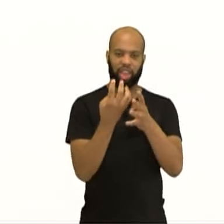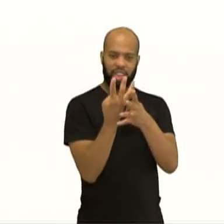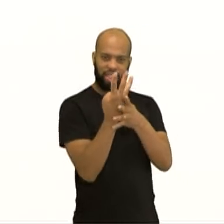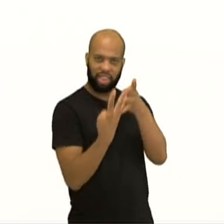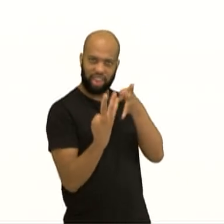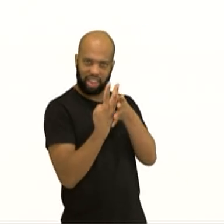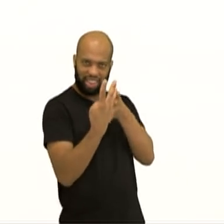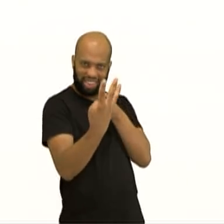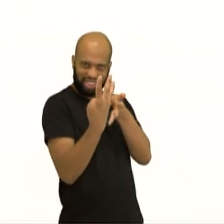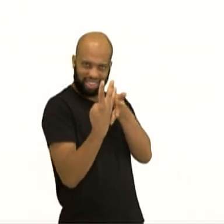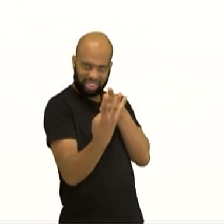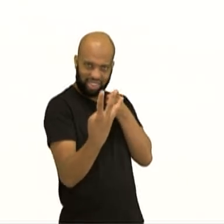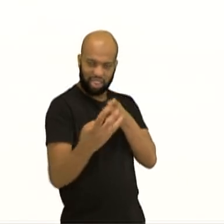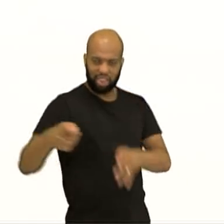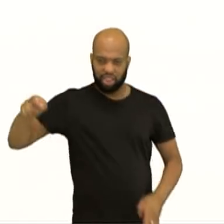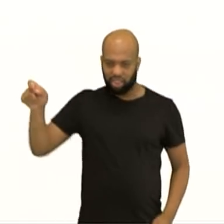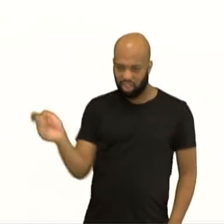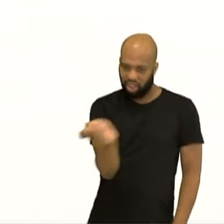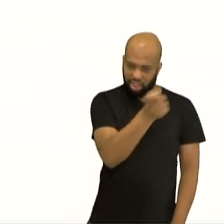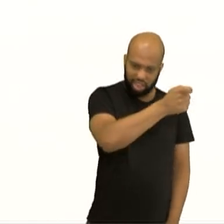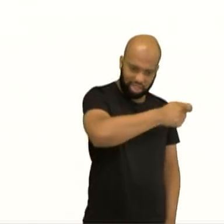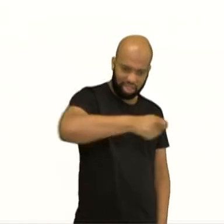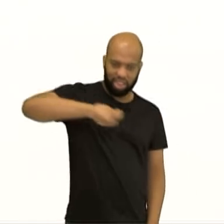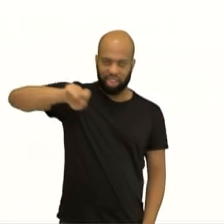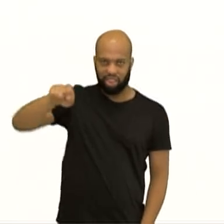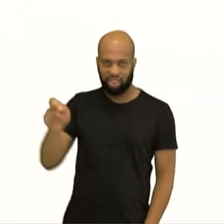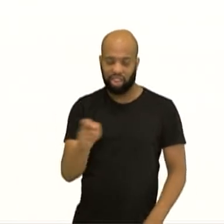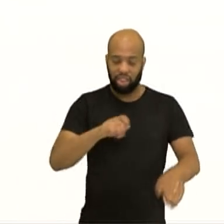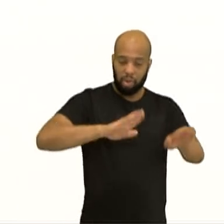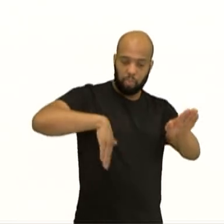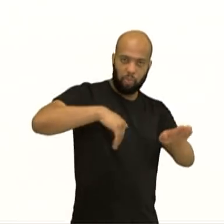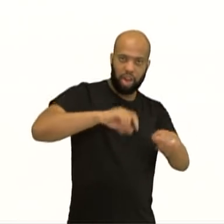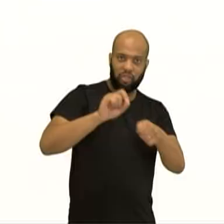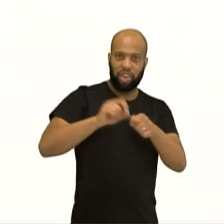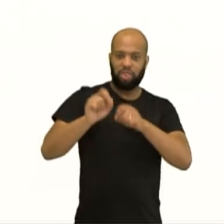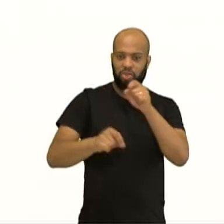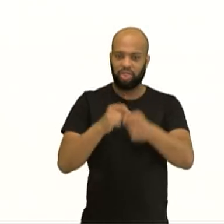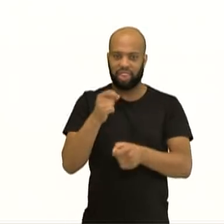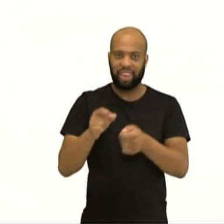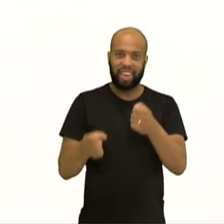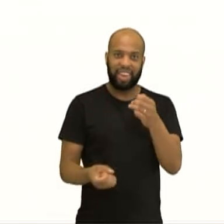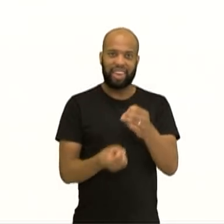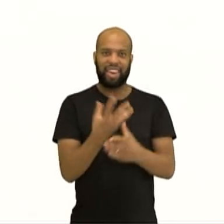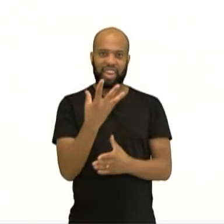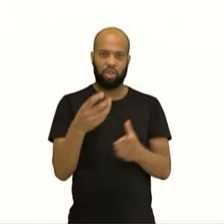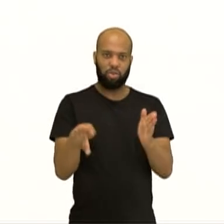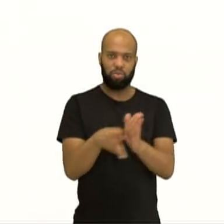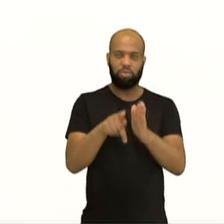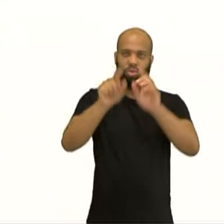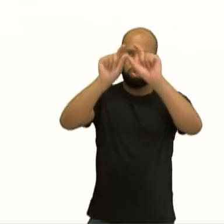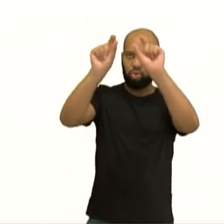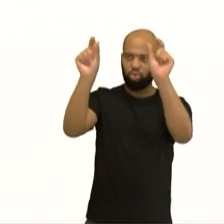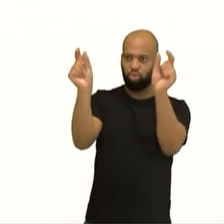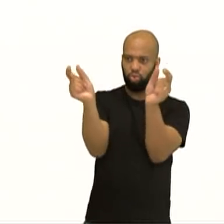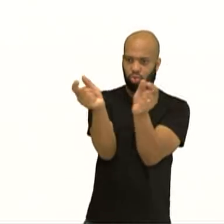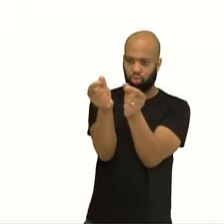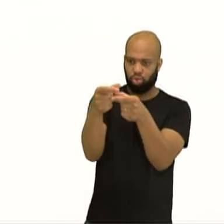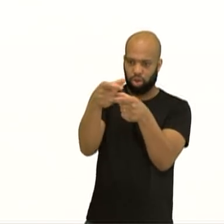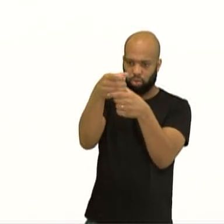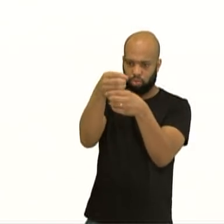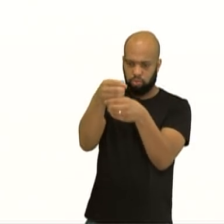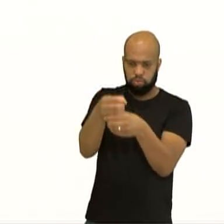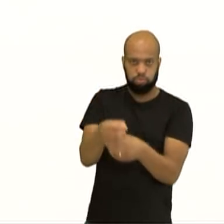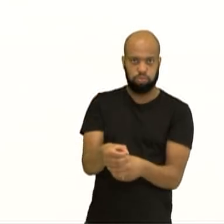praia e criou uma raquete resistente à maresia. O que acontecia? Eles jogavam tênis lá com a